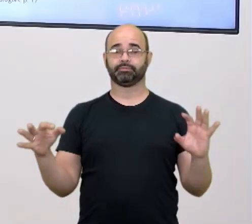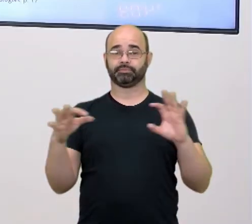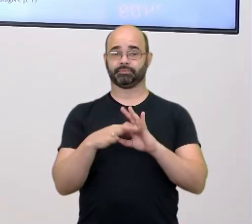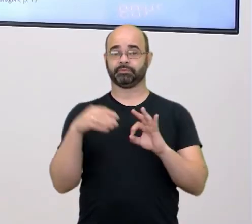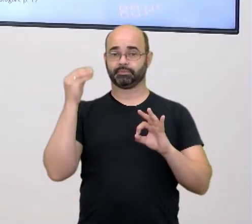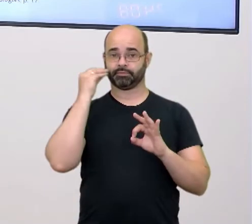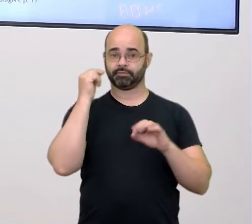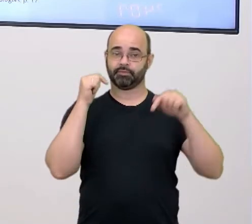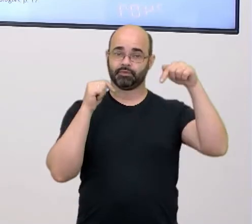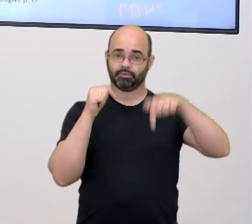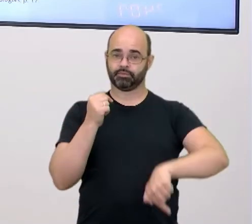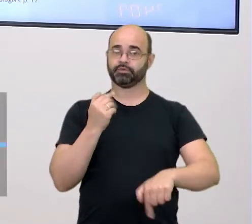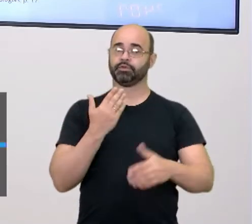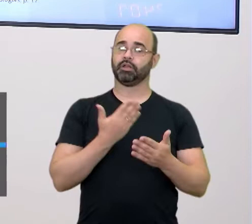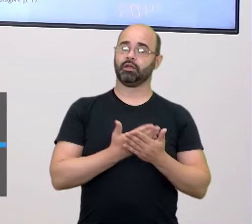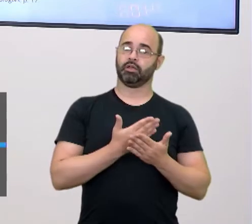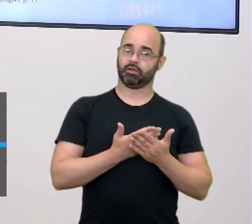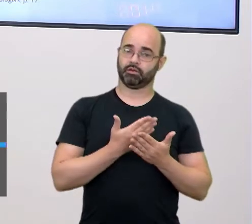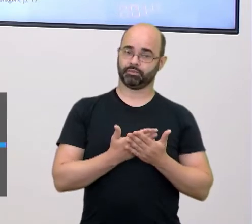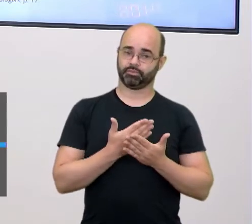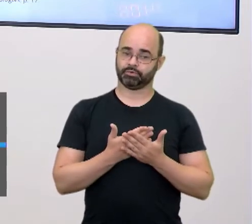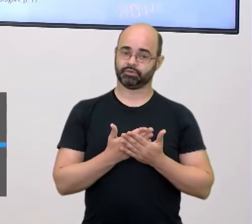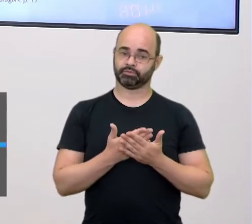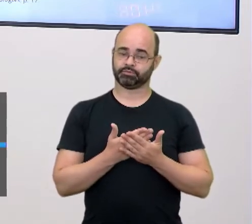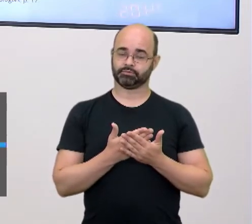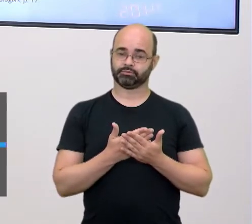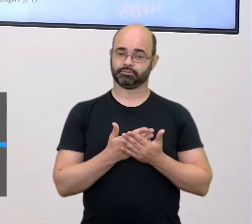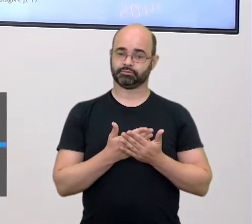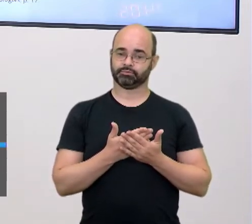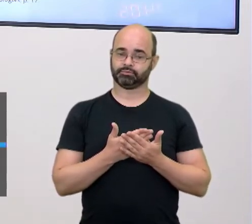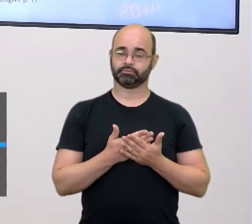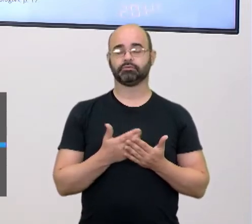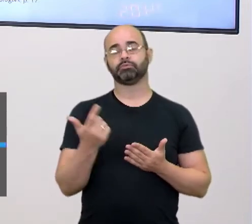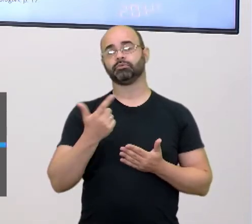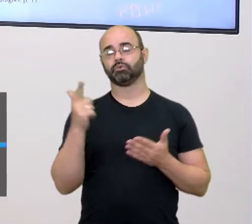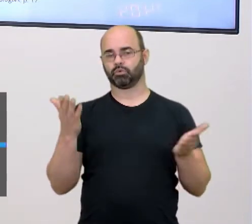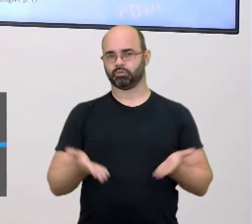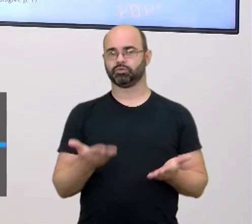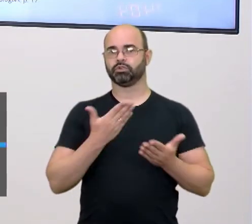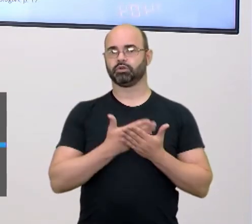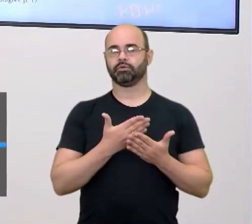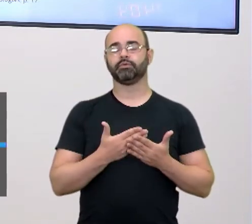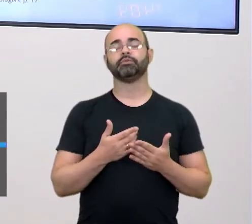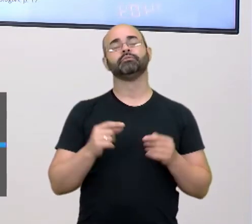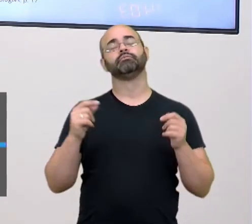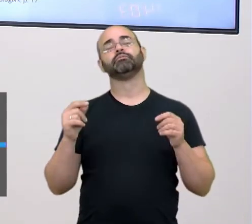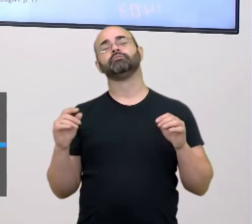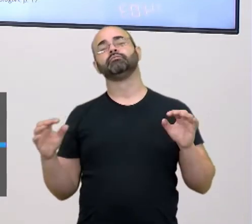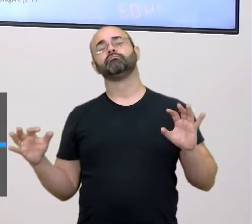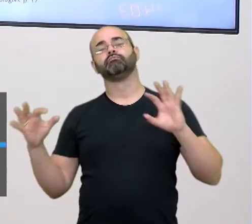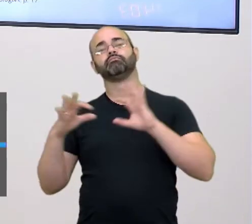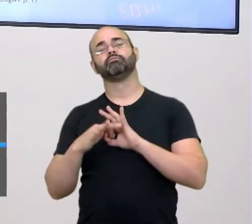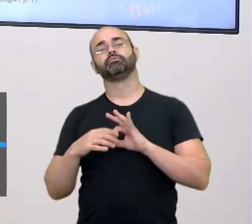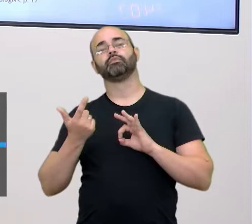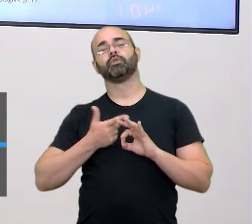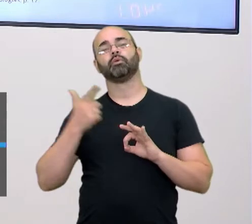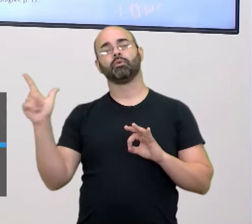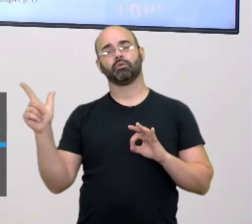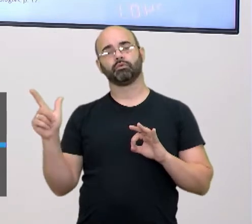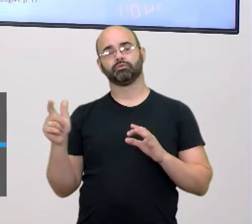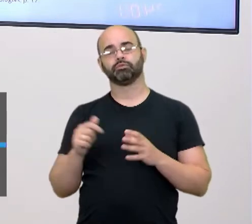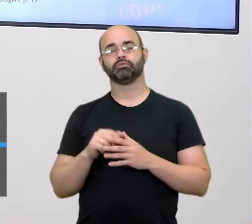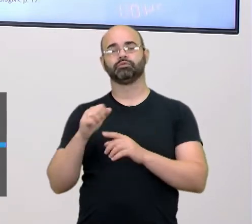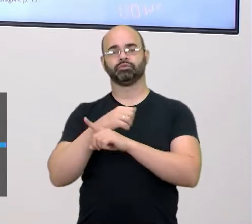de hoje, a gente vai conversar muito sobre isso, com esse outro conceito aí, né, com esse outro componente curricular, que são as mudanças